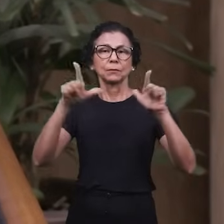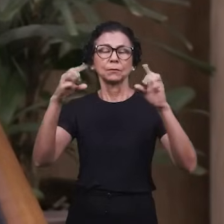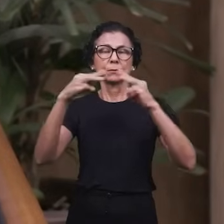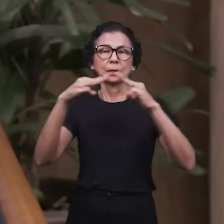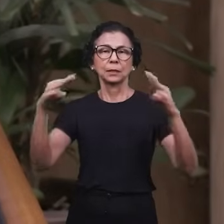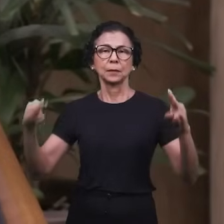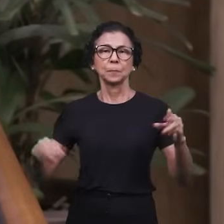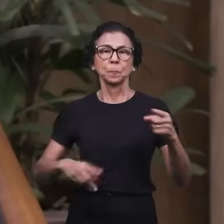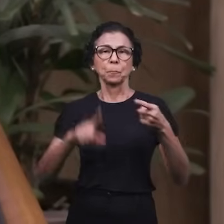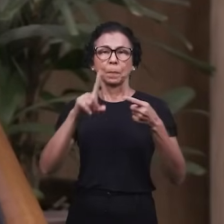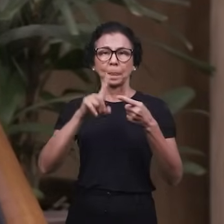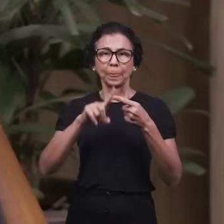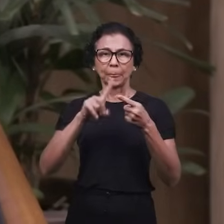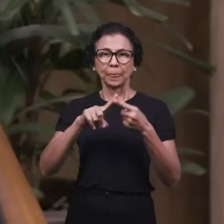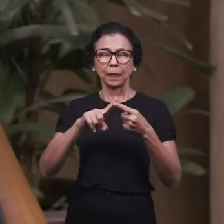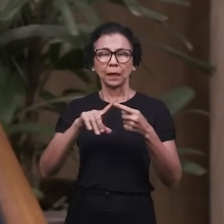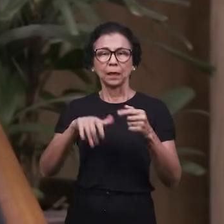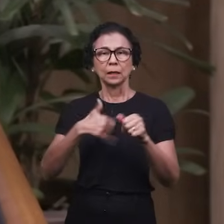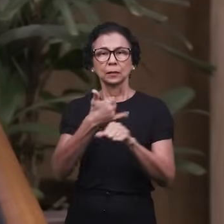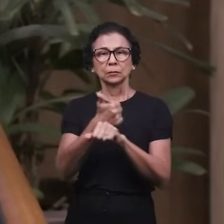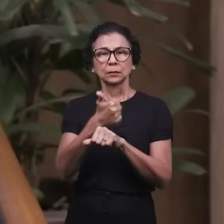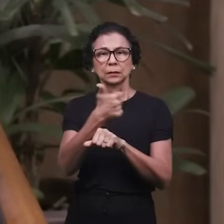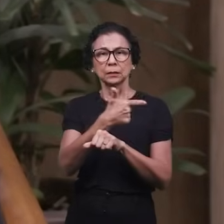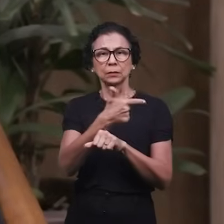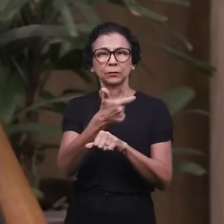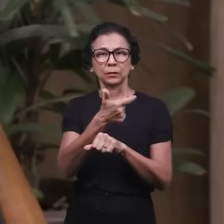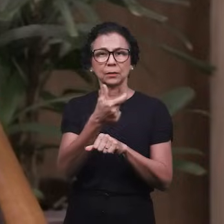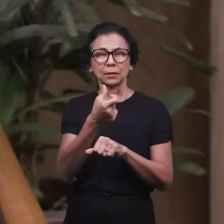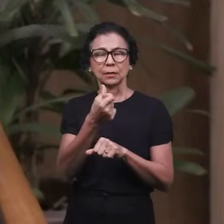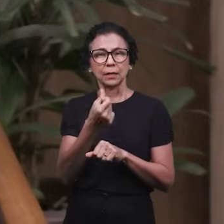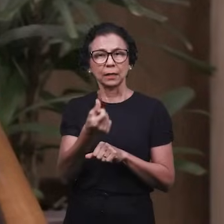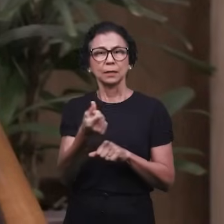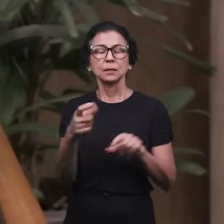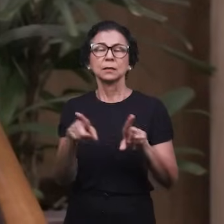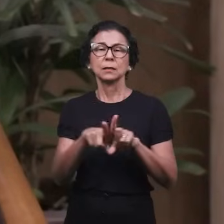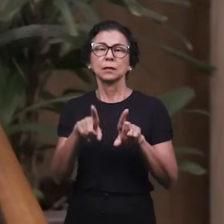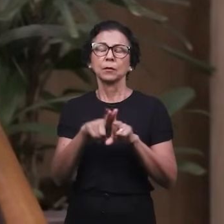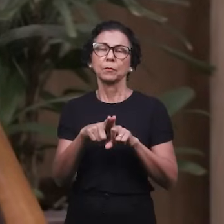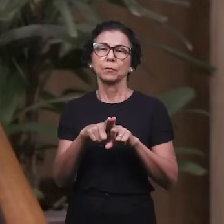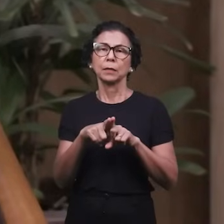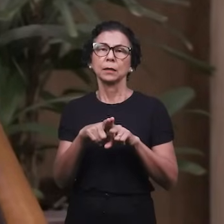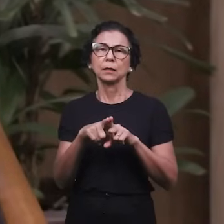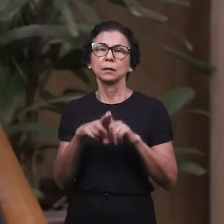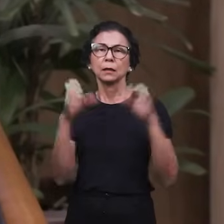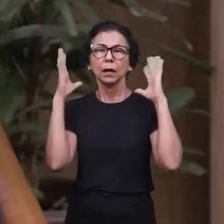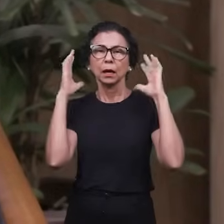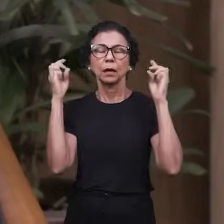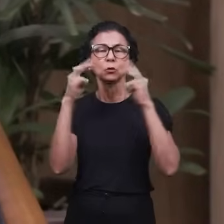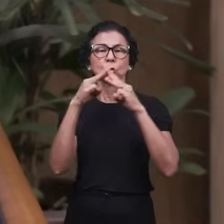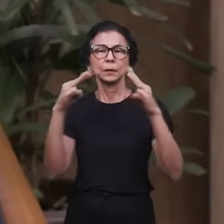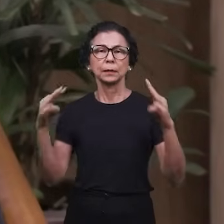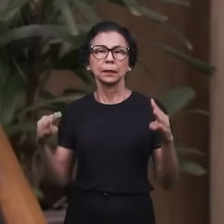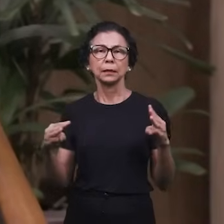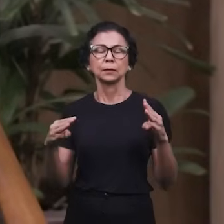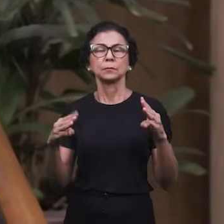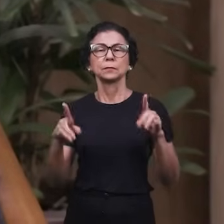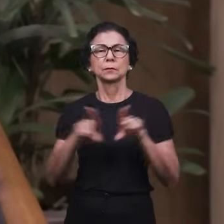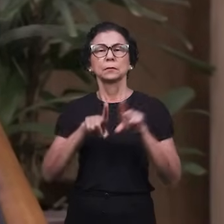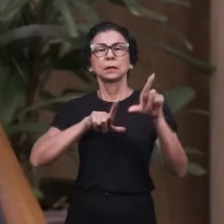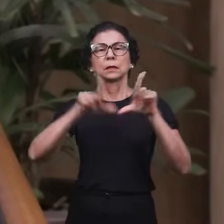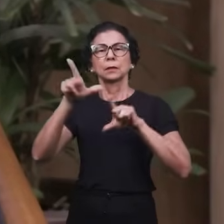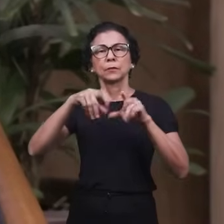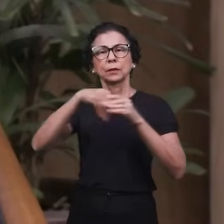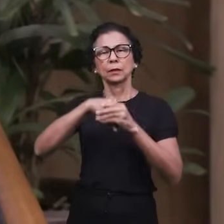2 canais nossos. A TV Manaim, canal 126, e a Rádio Manaim, canal 381. São 2 canais, um de rádio e um de